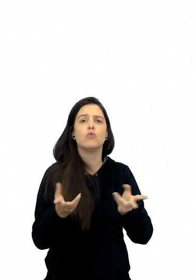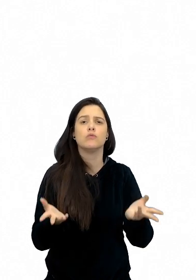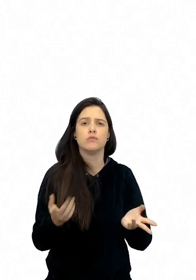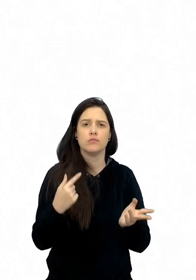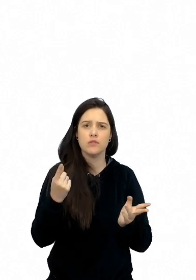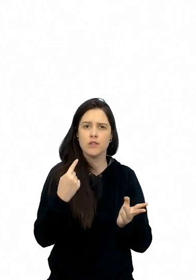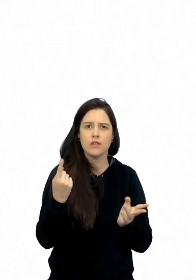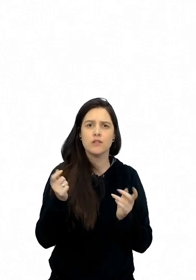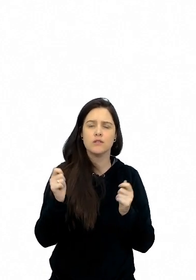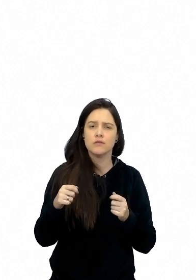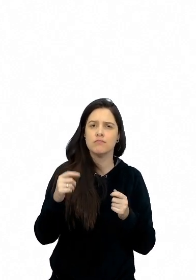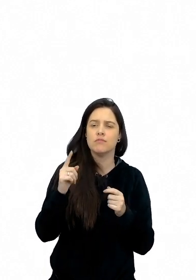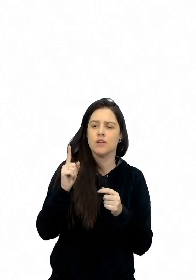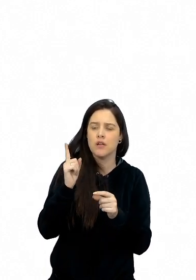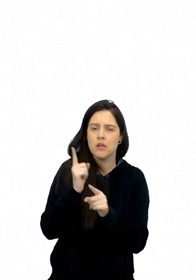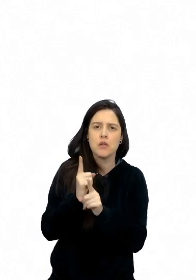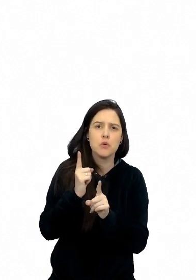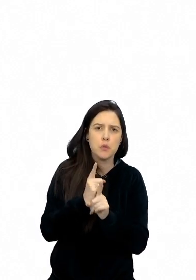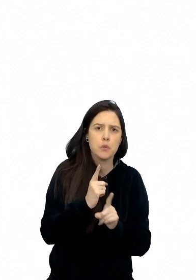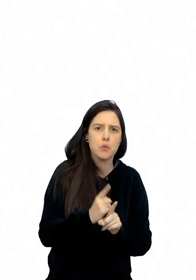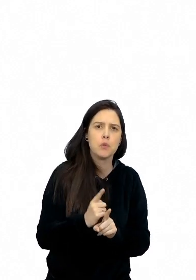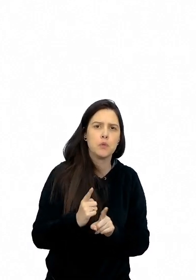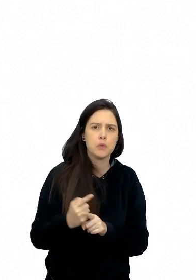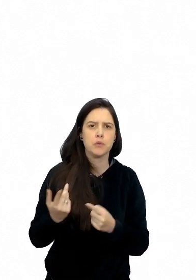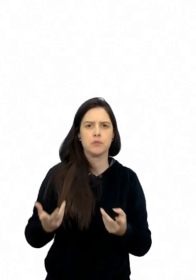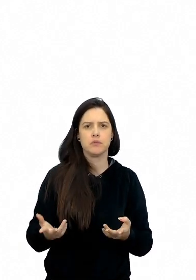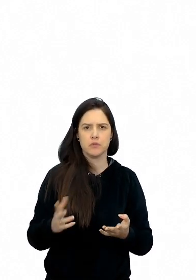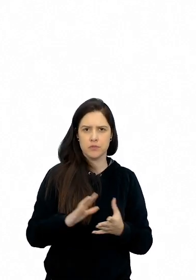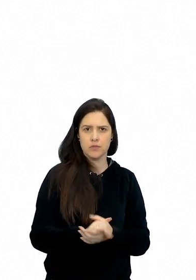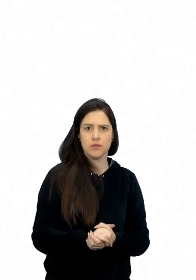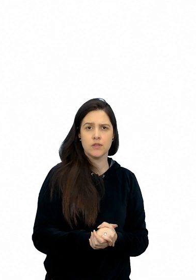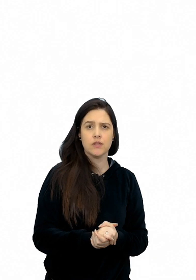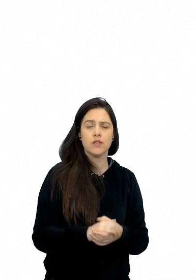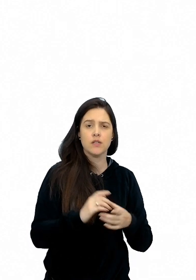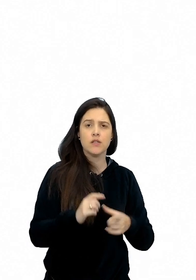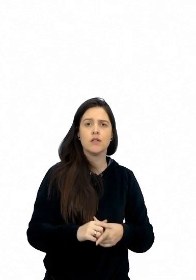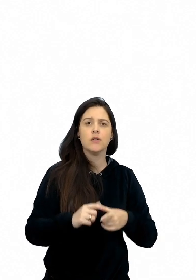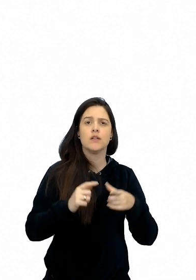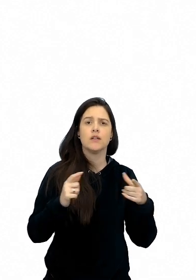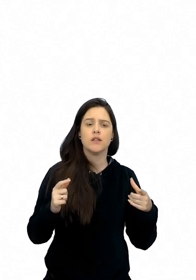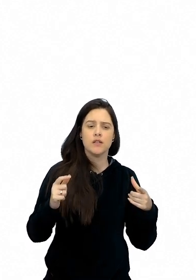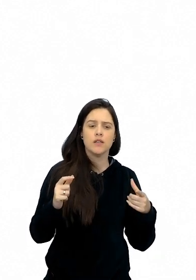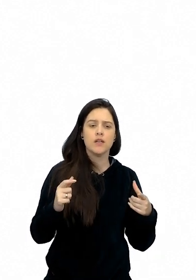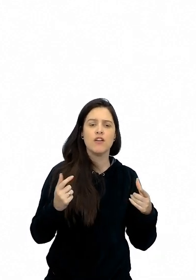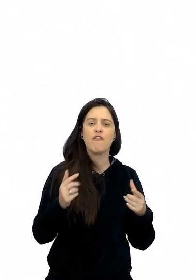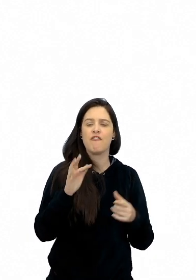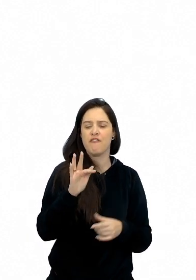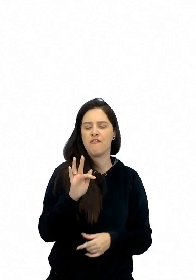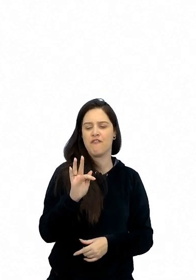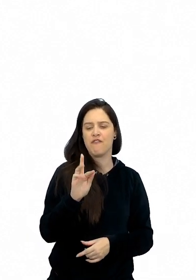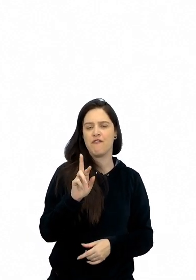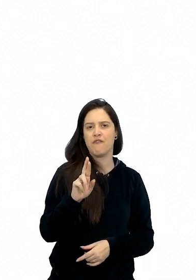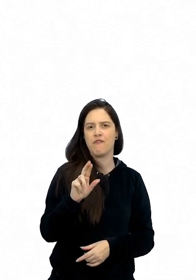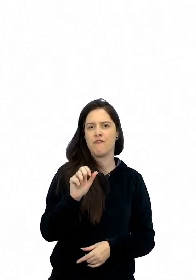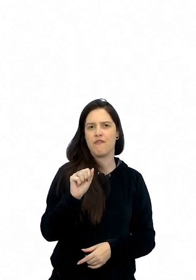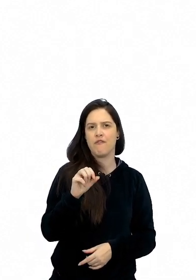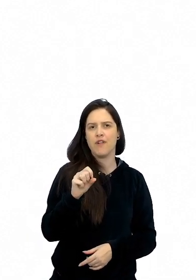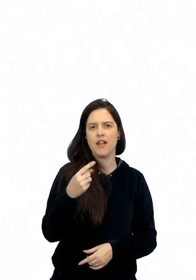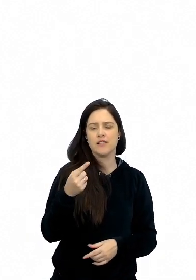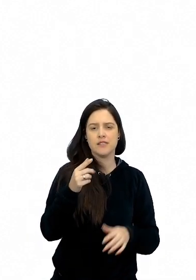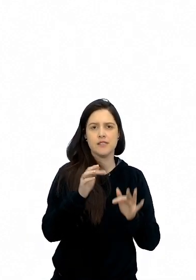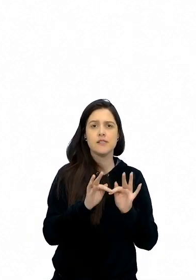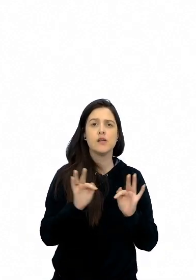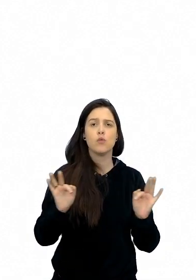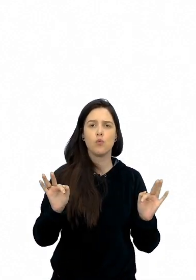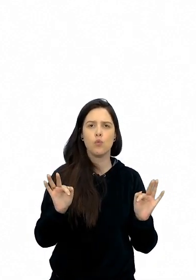não sei se chega a ser contextualizar, acho que sim, né, para os estudantes que eu estou usando fração, né, além daquilo que eles já